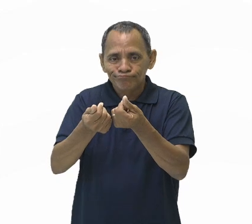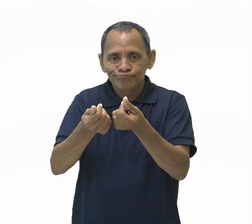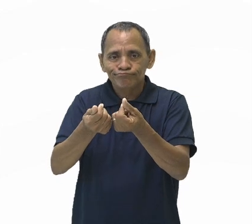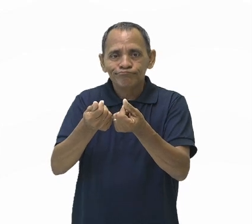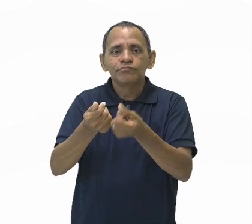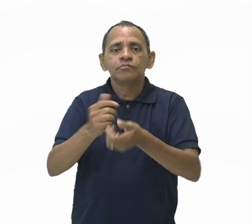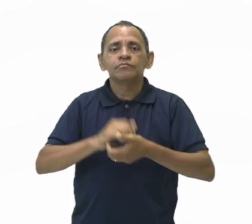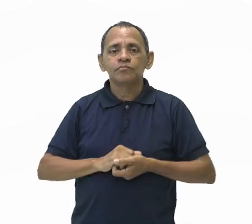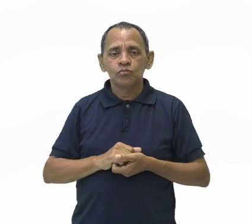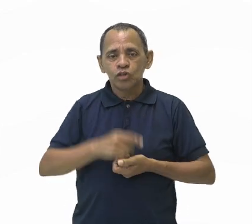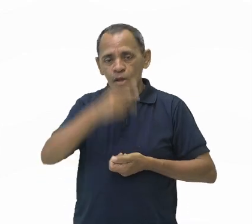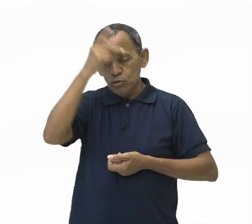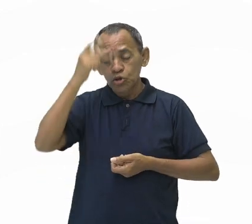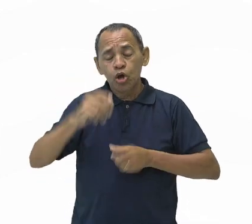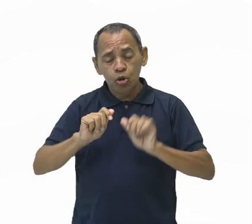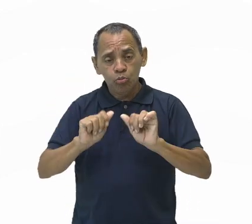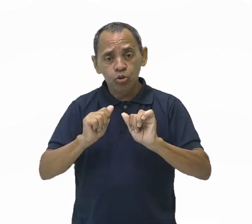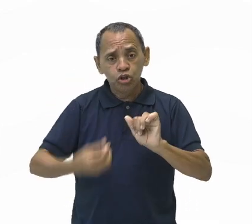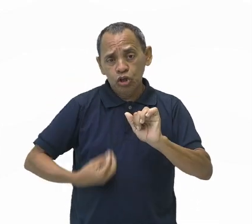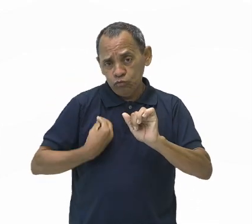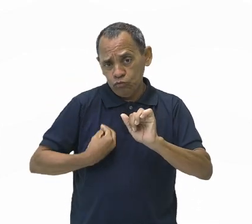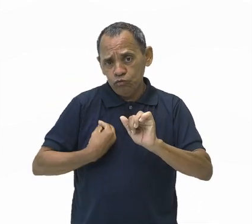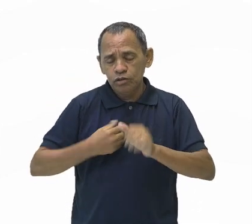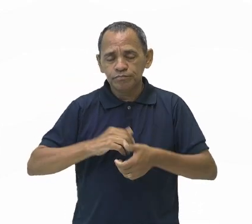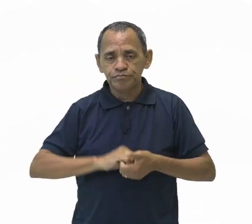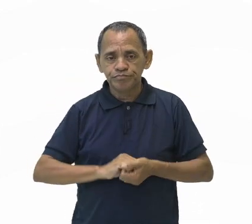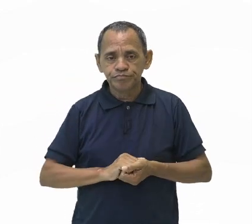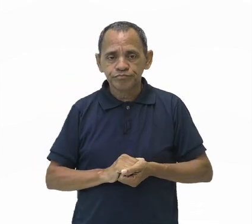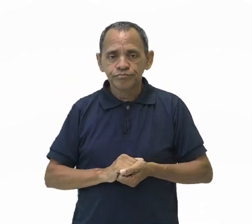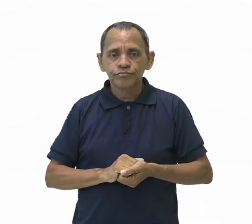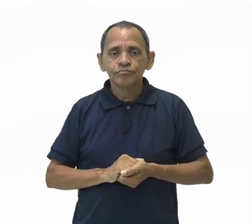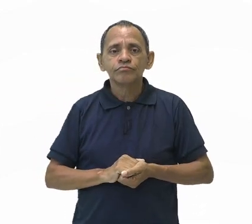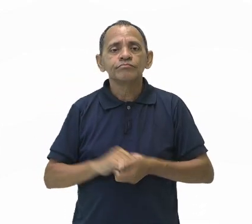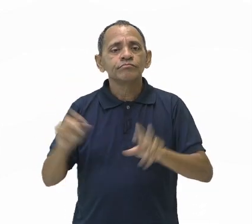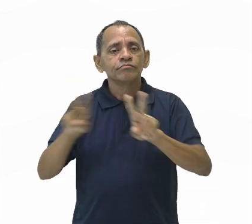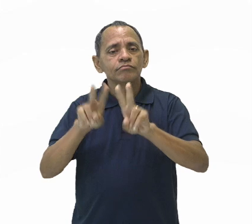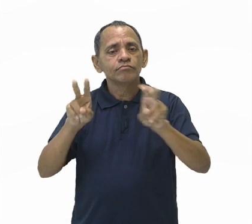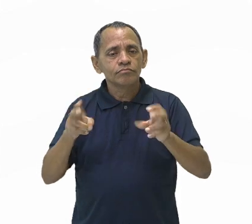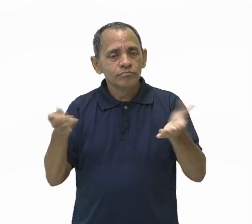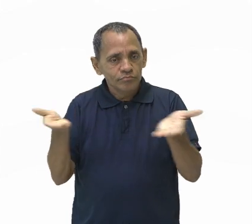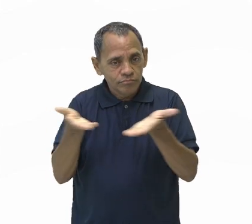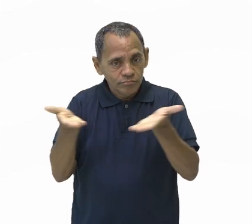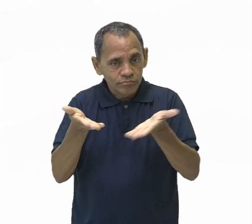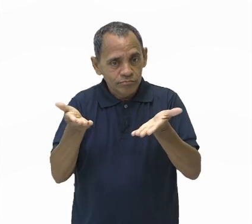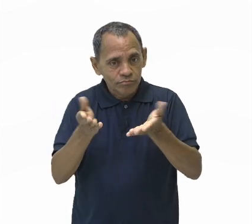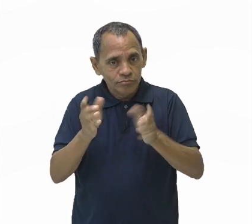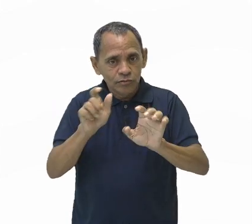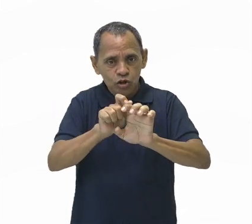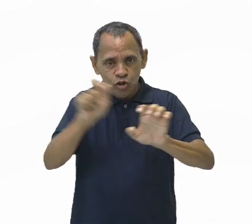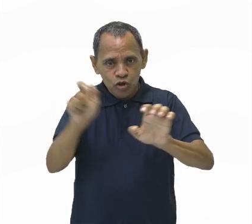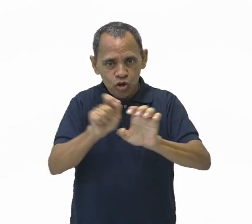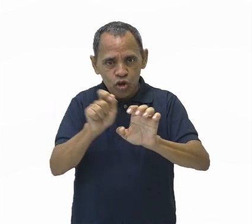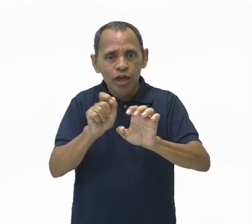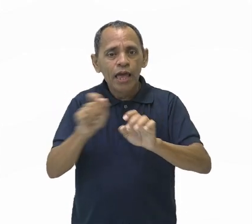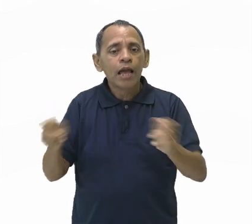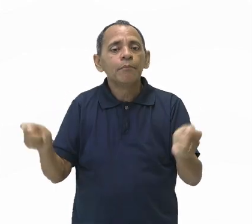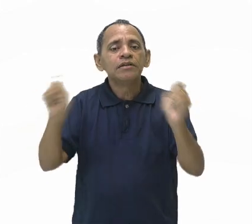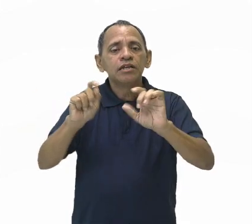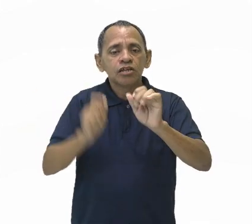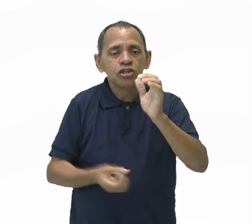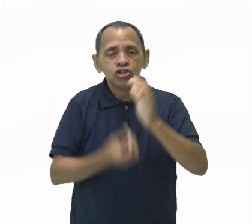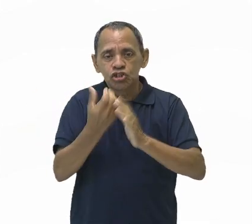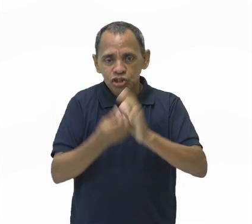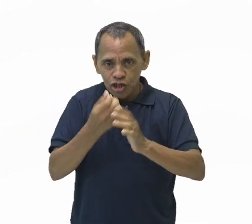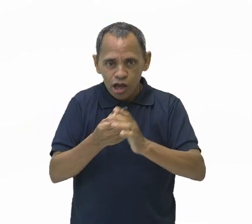viver a sua vida. Então, a ideia do empreendedorismo, que é o tema desta aula, é a capacidade de criar negócio e de